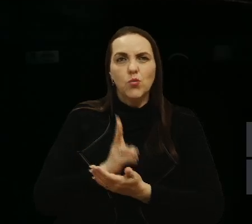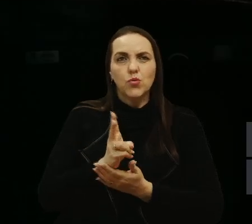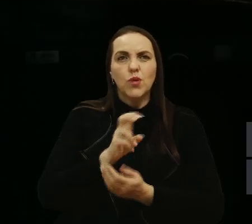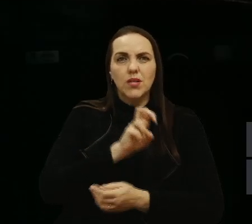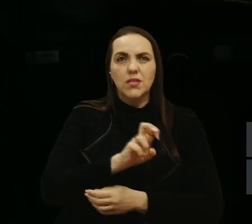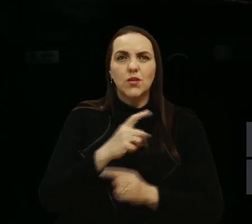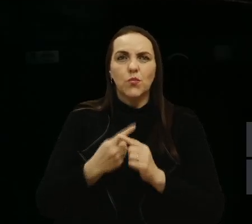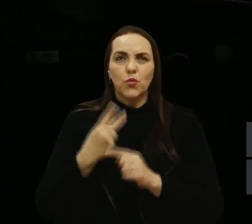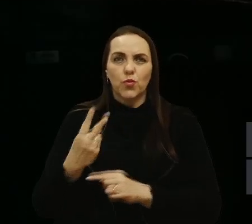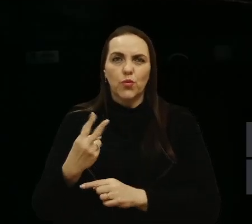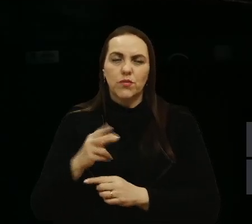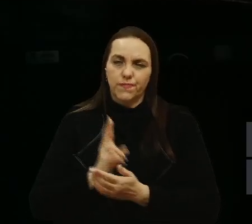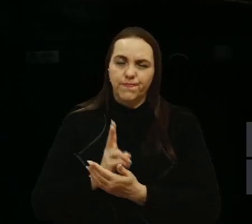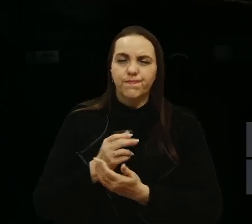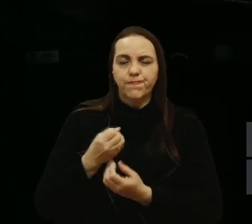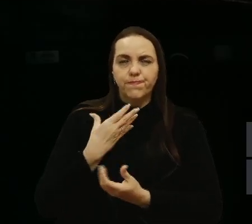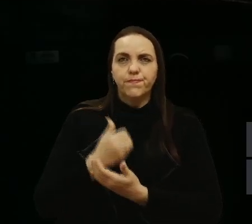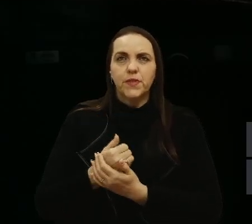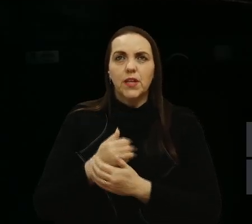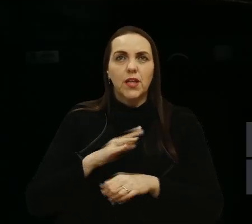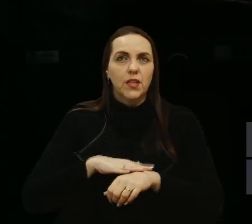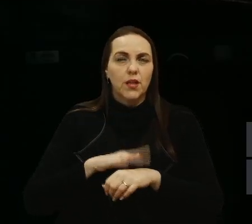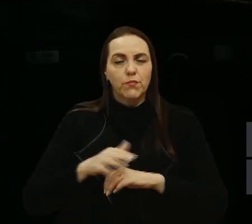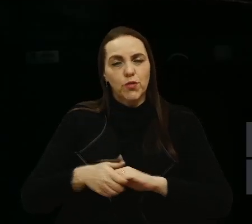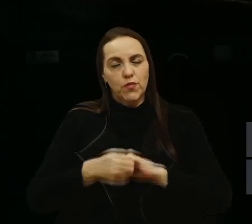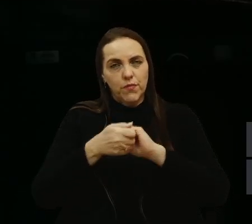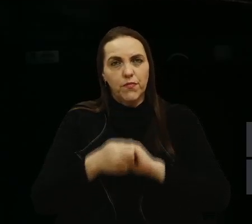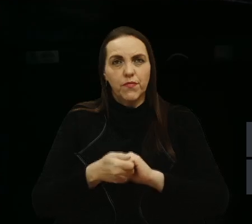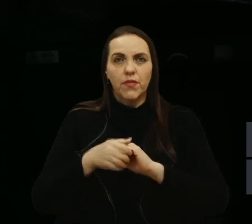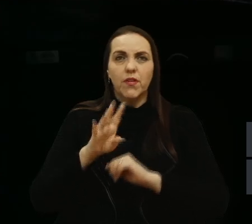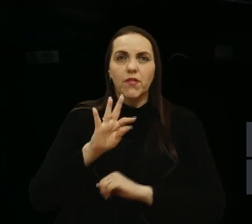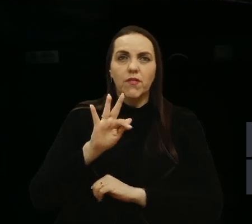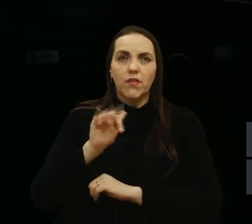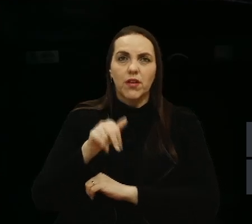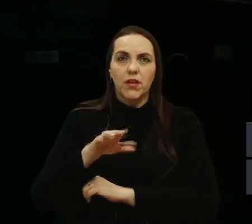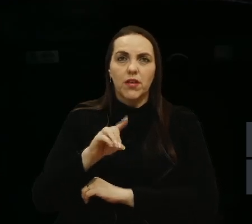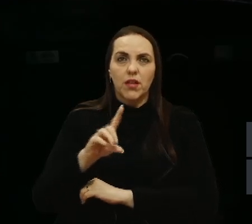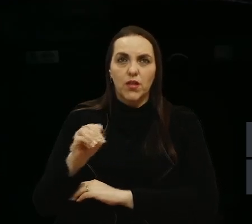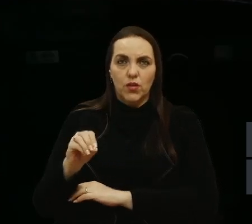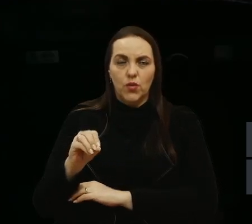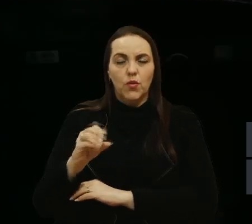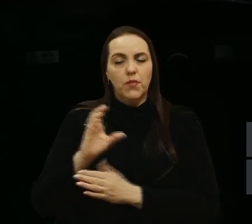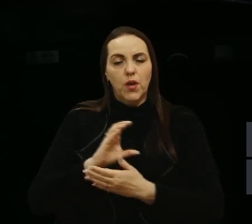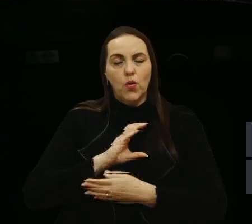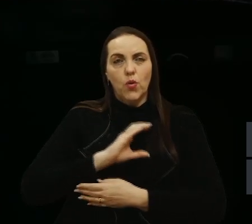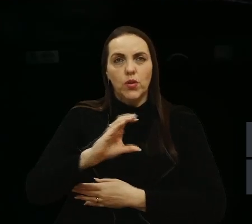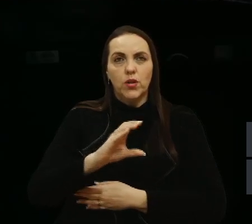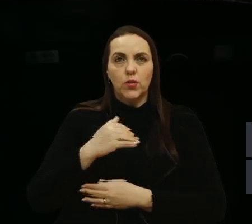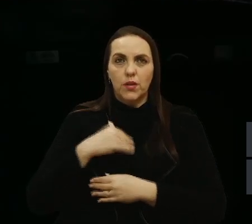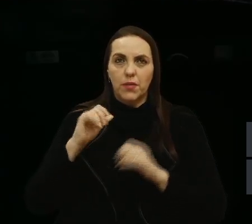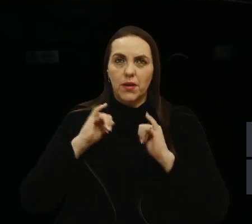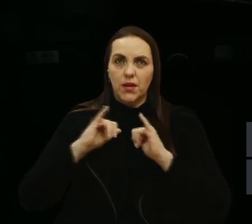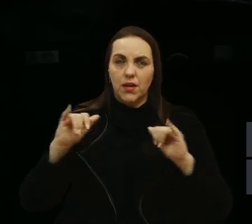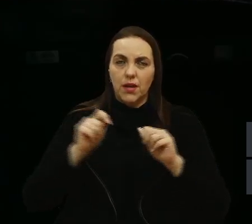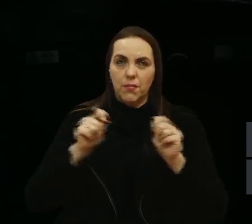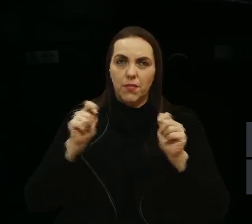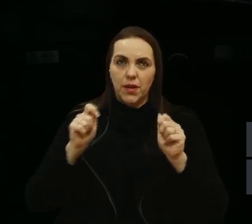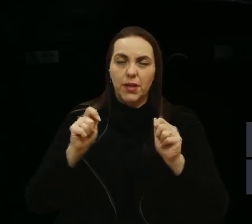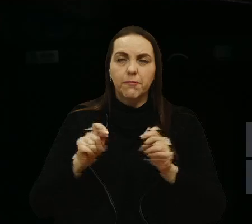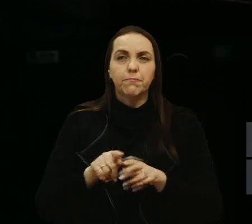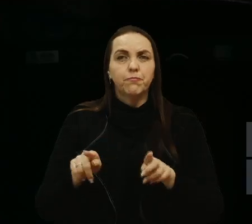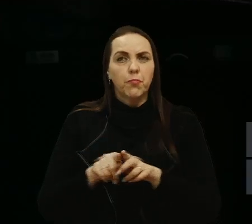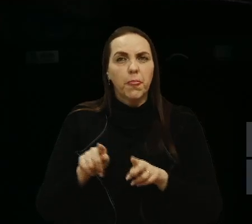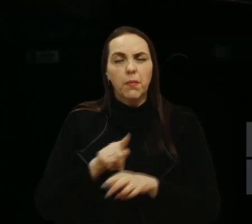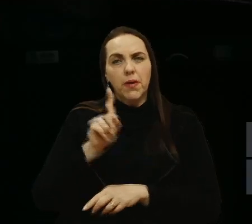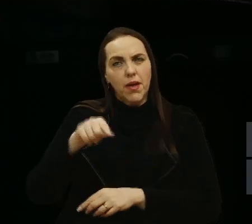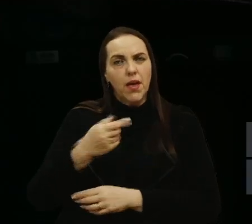tempo que me resta, presidente, cumprimentar o Fernando Levinsky, que foi o coordenador da minha comunicação da campanha, ainda é o coordenador da minha comunicação, um irmão que a